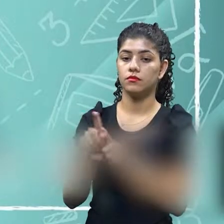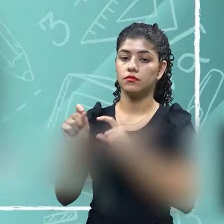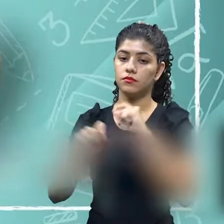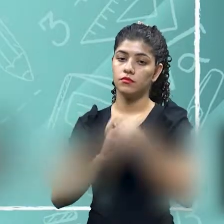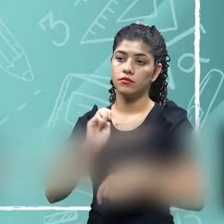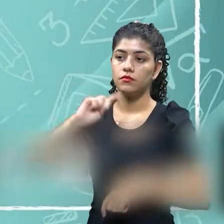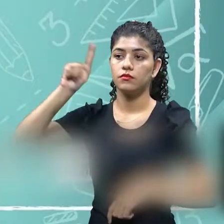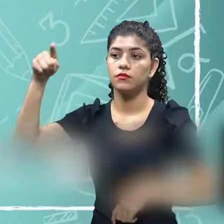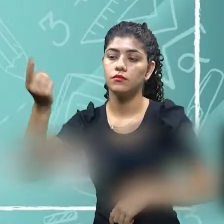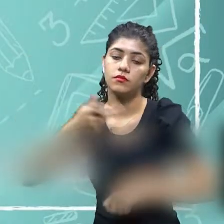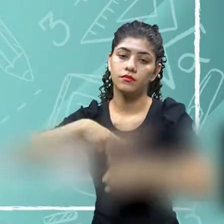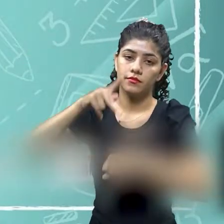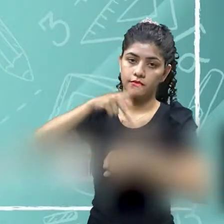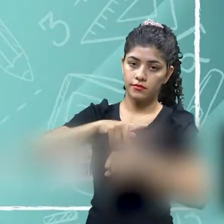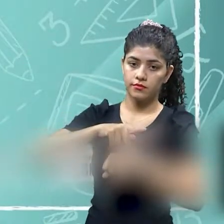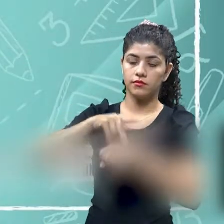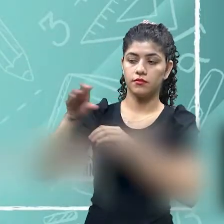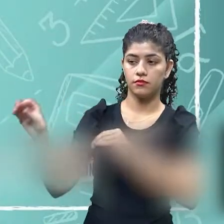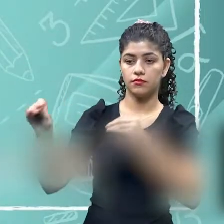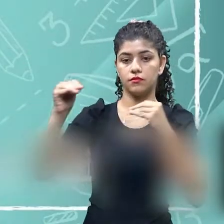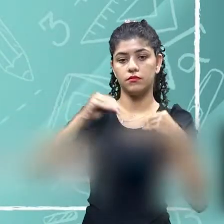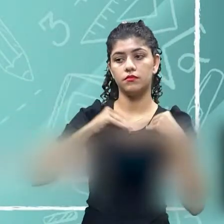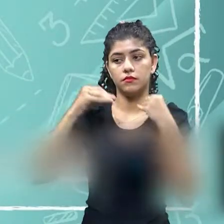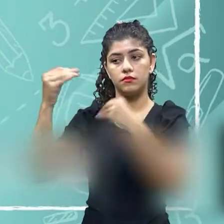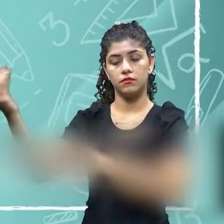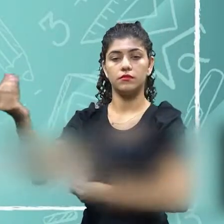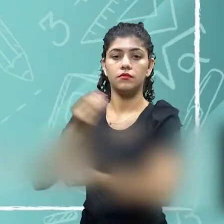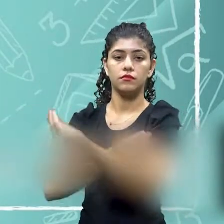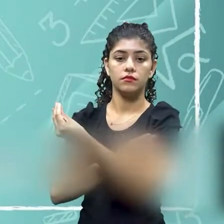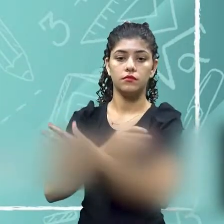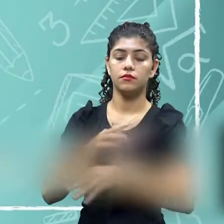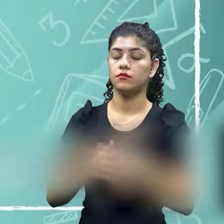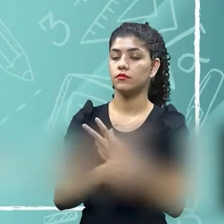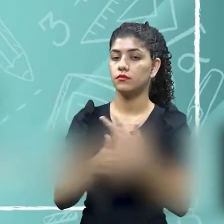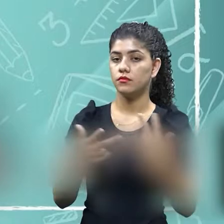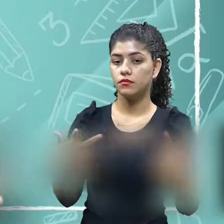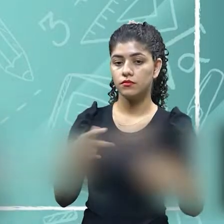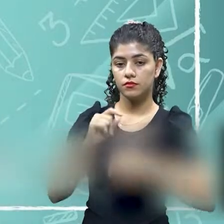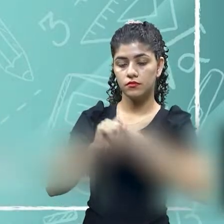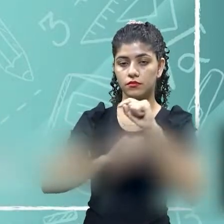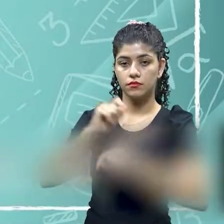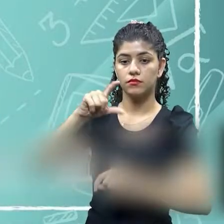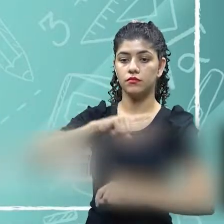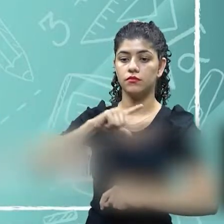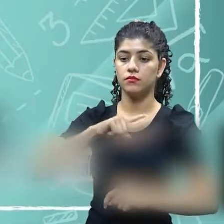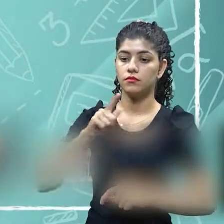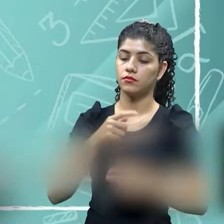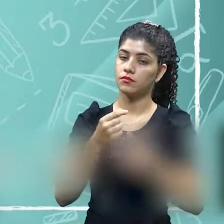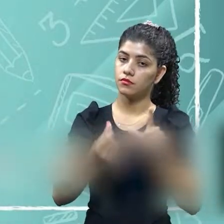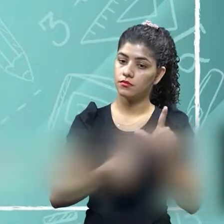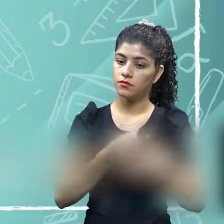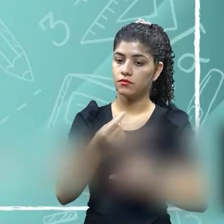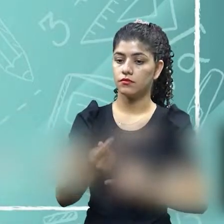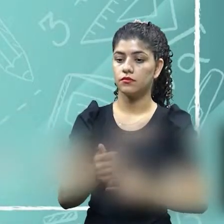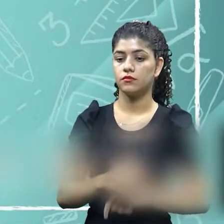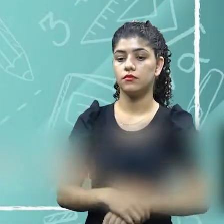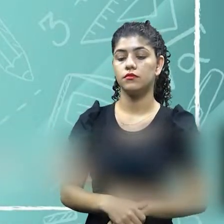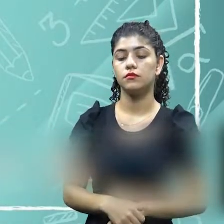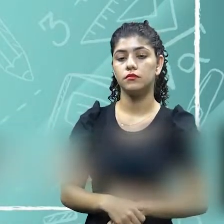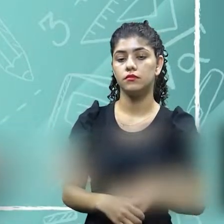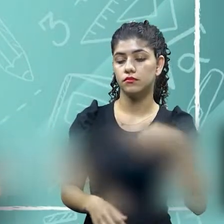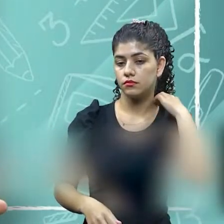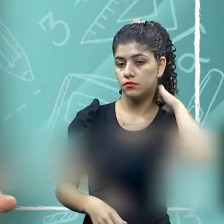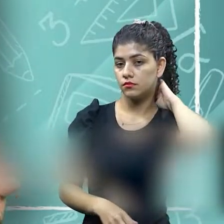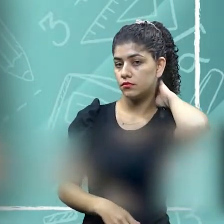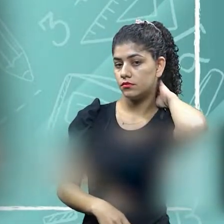nível internacional, enviando matérias-primas, recebendo produtos e todas as atividades que envolvem aí a logística